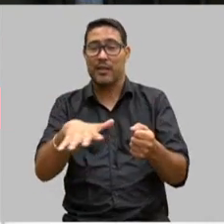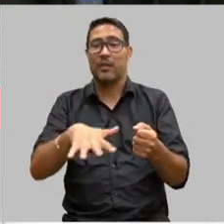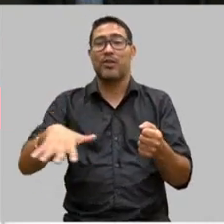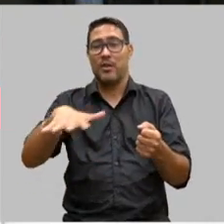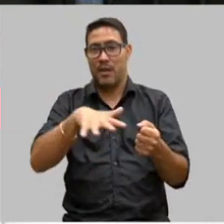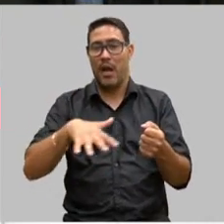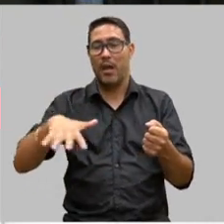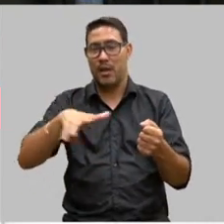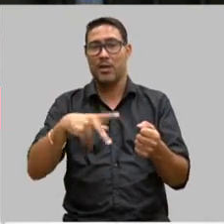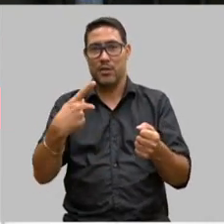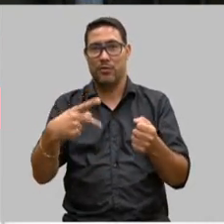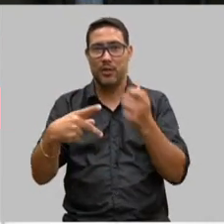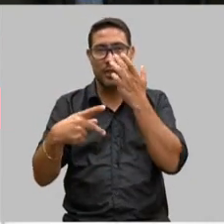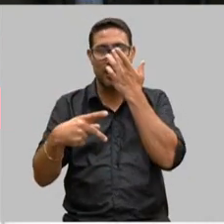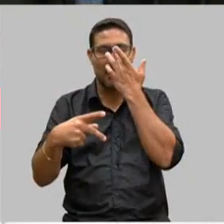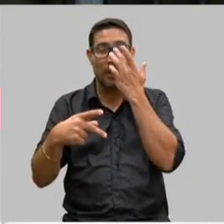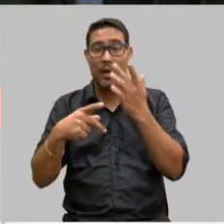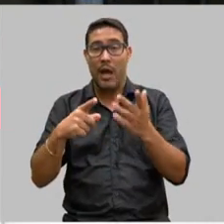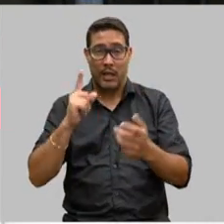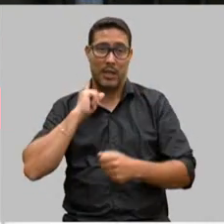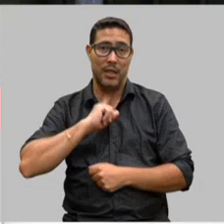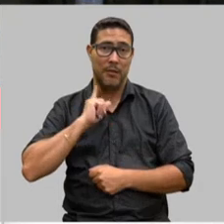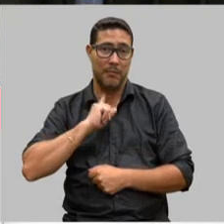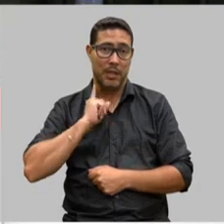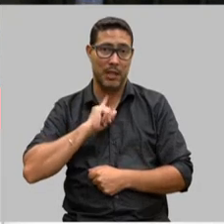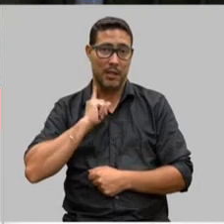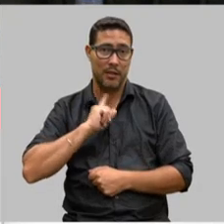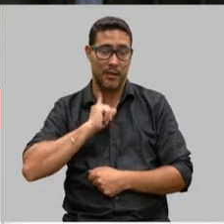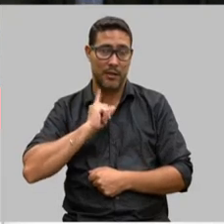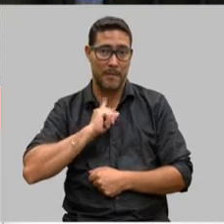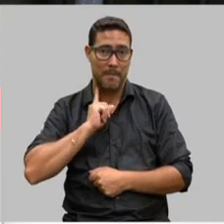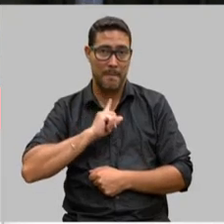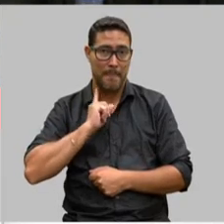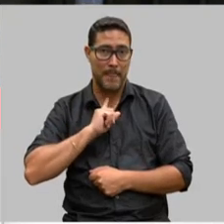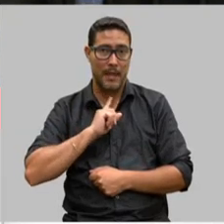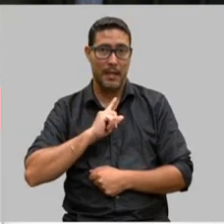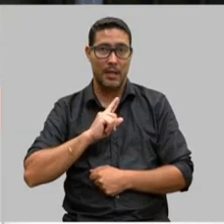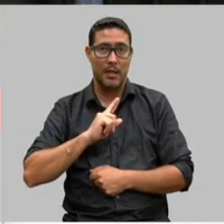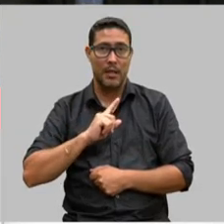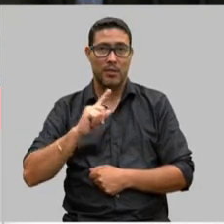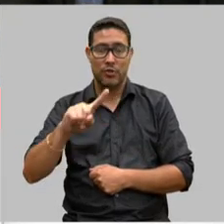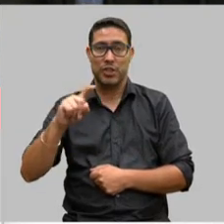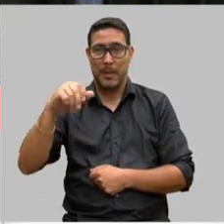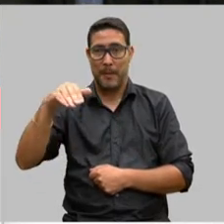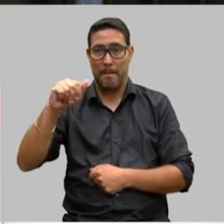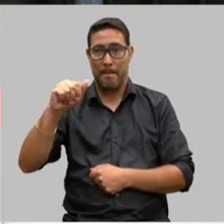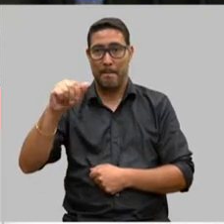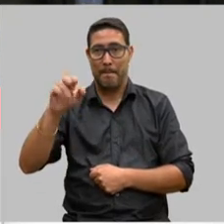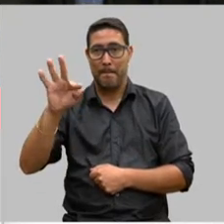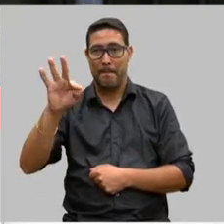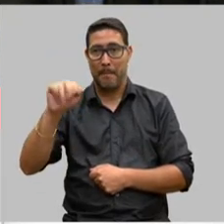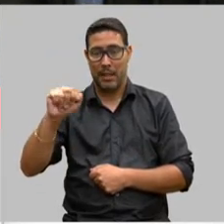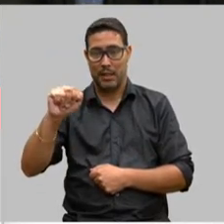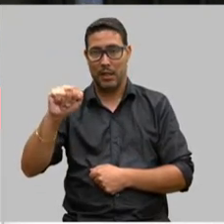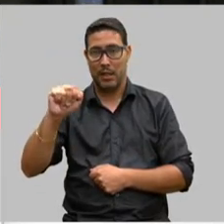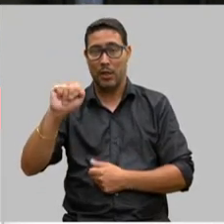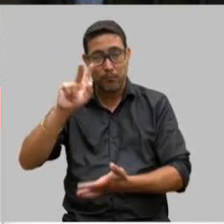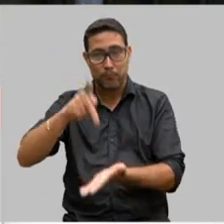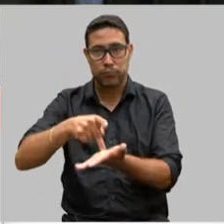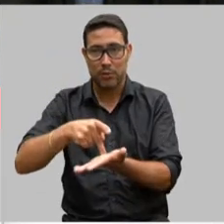nós temos o estado de Minas Gerais, de mata original, nós não temos nem 8% do território.